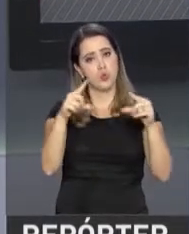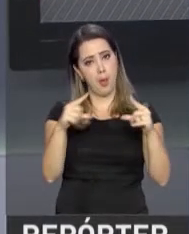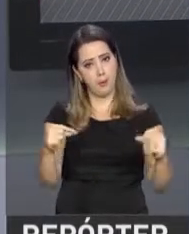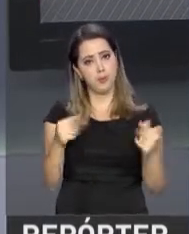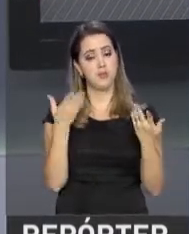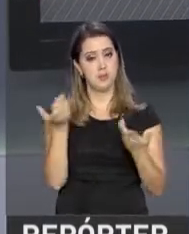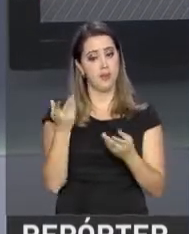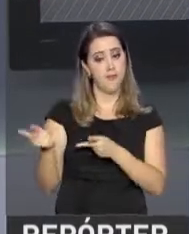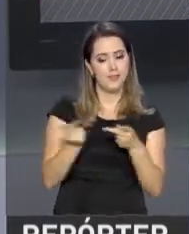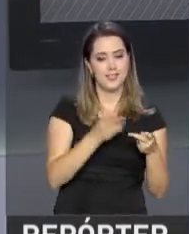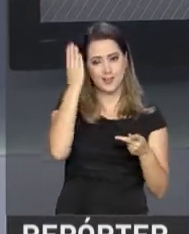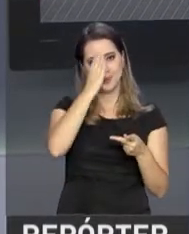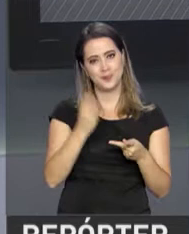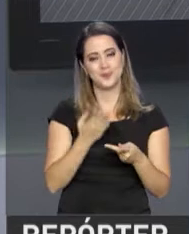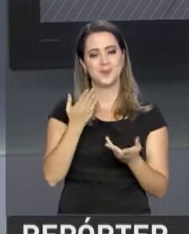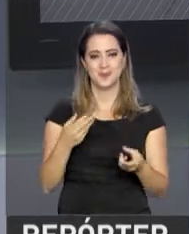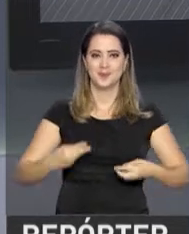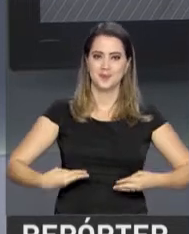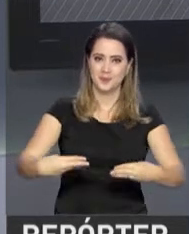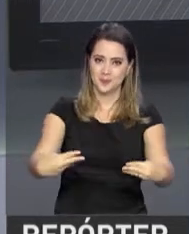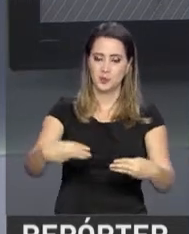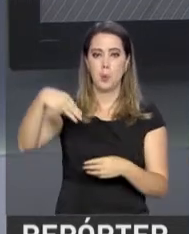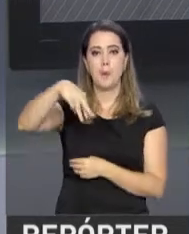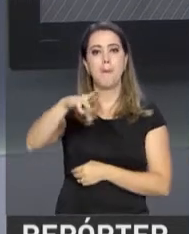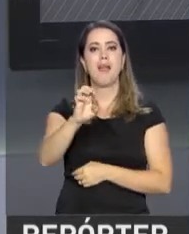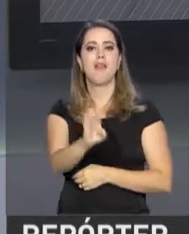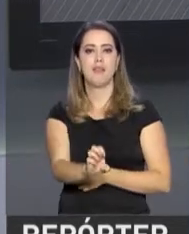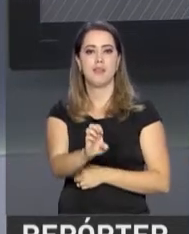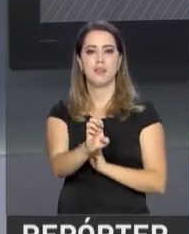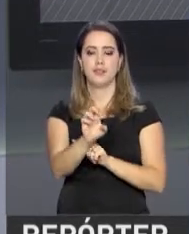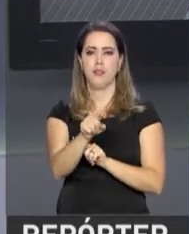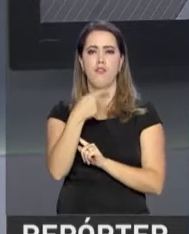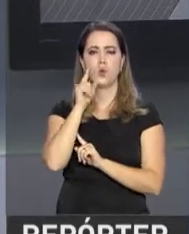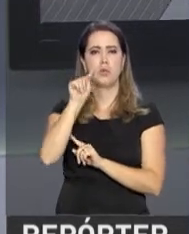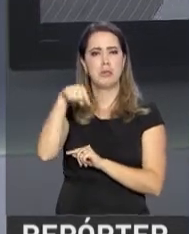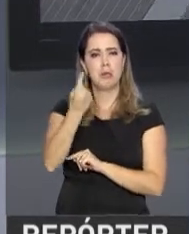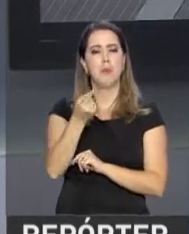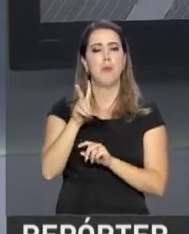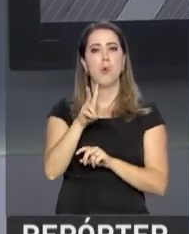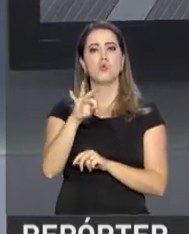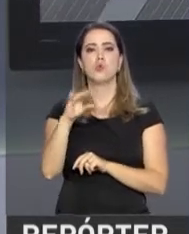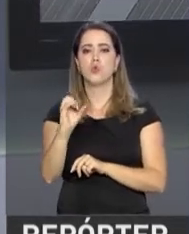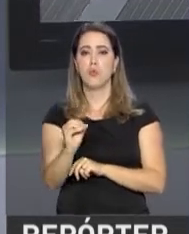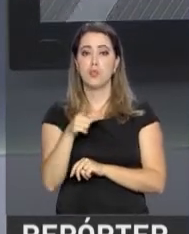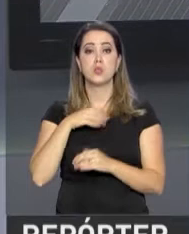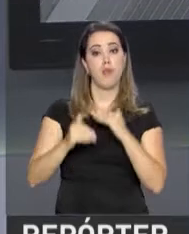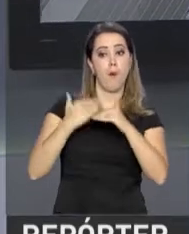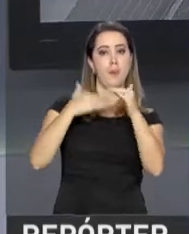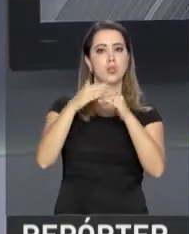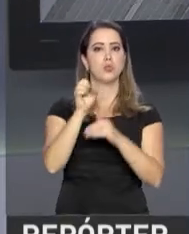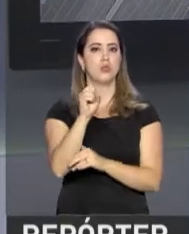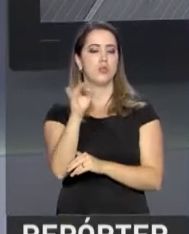ainda de acordo com o ministério das relações exteriores após a implementação do visto eletrônico na austrália houve um aumento de 80 por cento